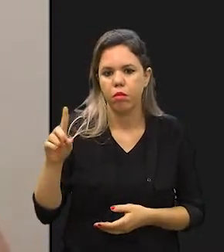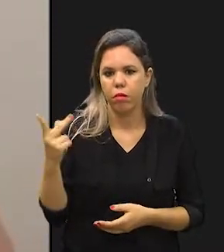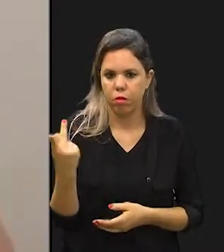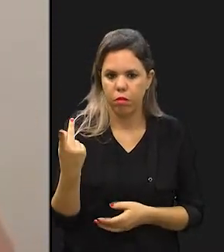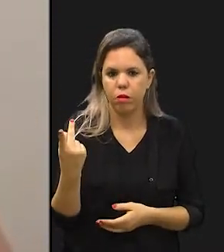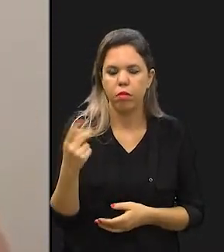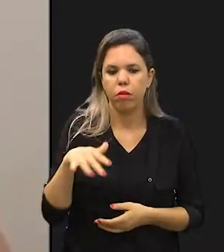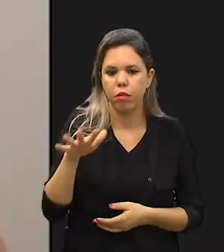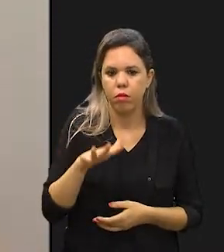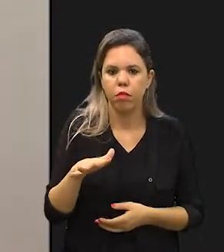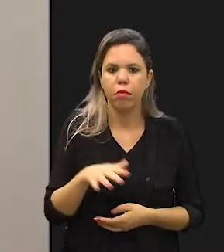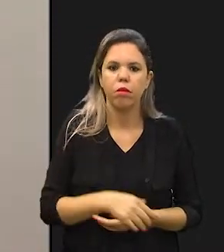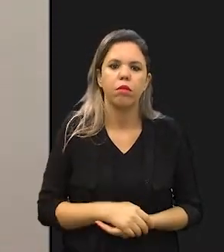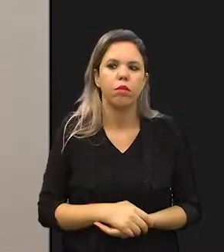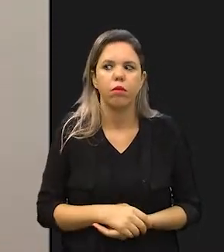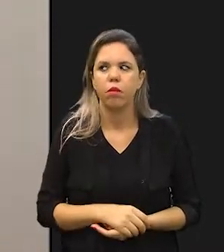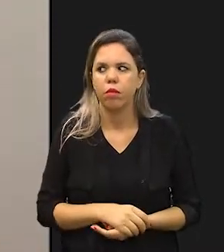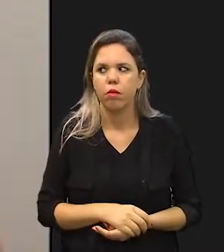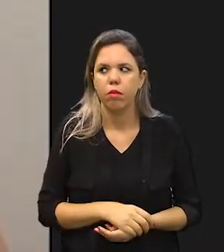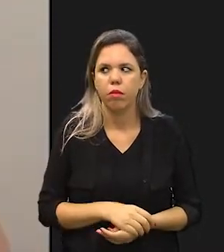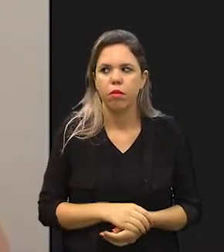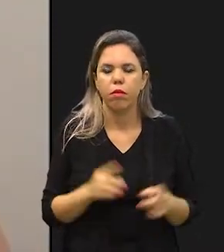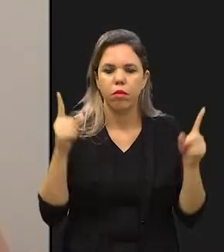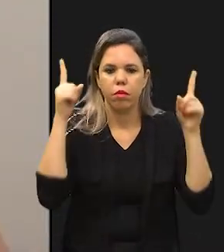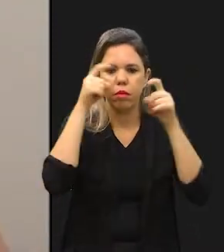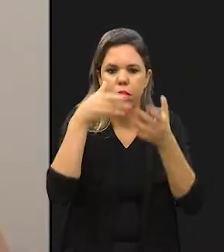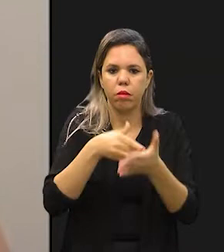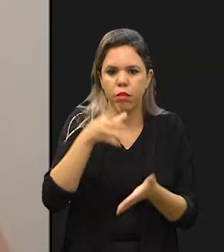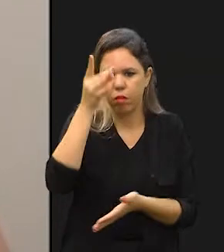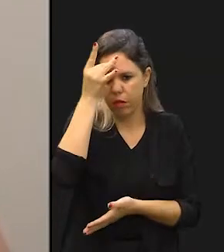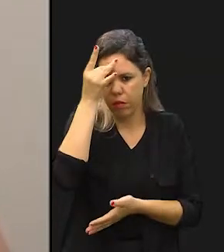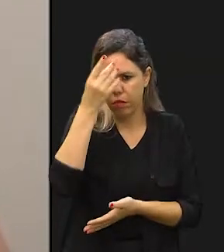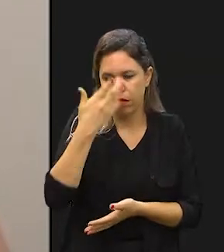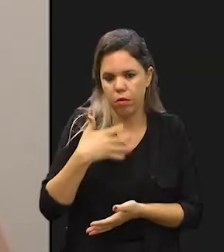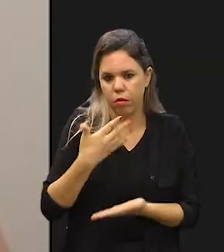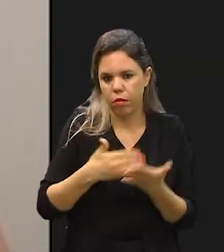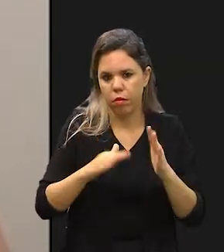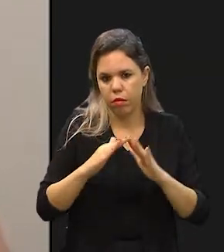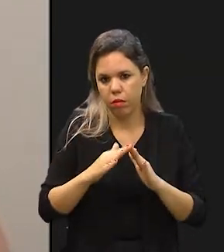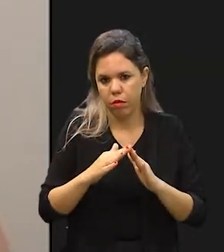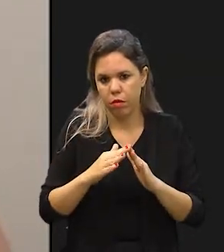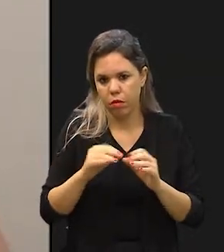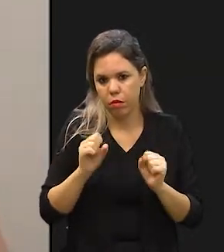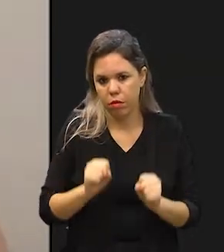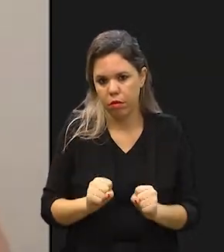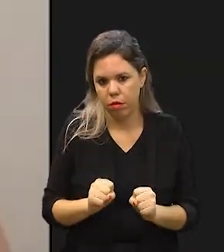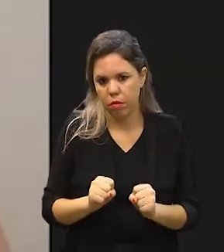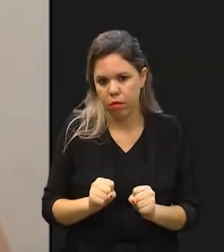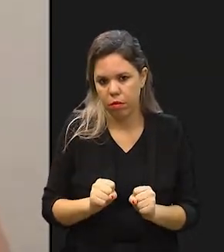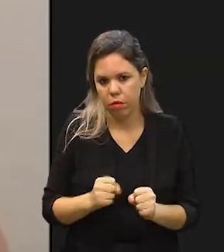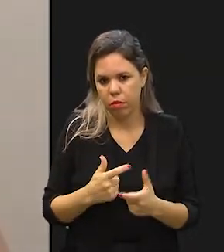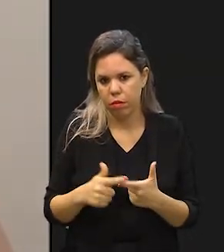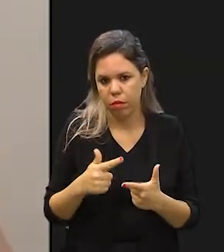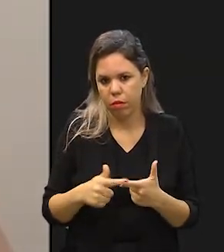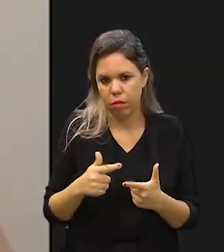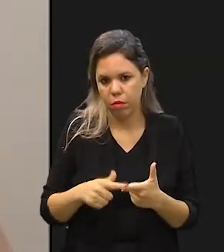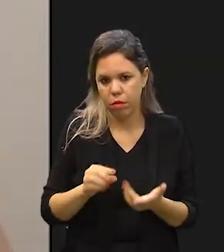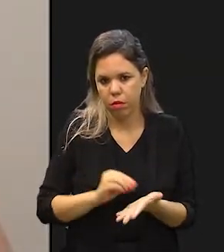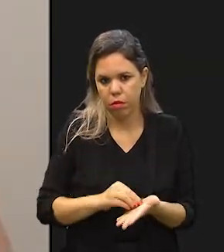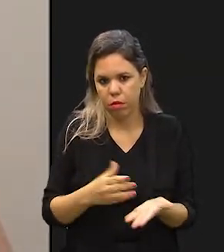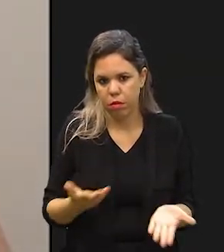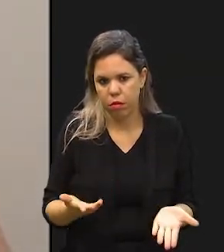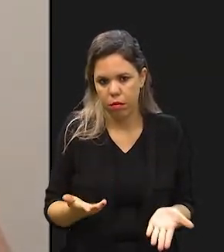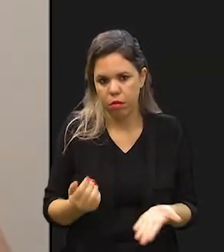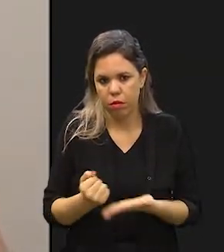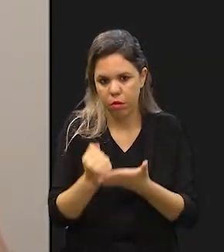né, no geral, ele acaba dificultando um pouco a aprendizagem da criança na escola, e essa criança pode estar ficando com alguns déficits.